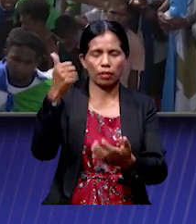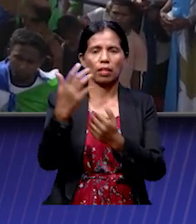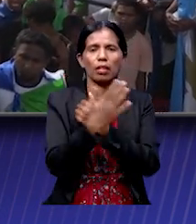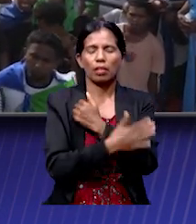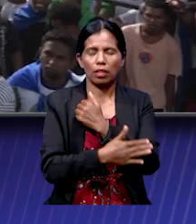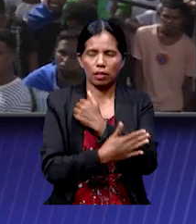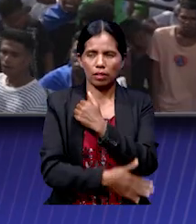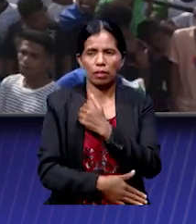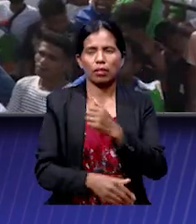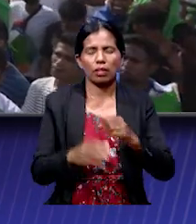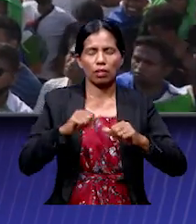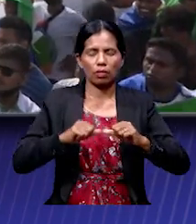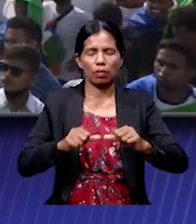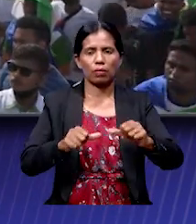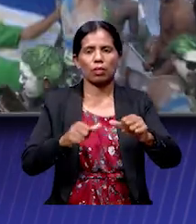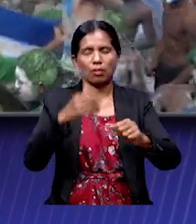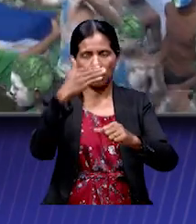Salvador e de lá vão aí.